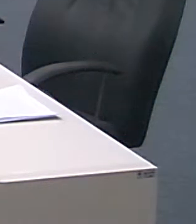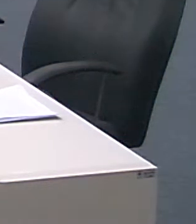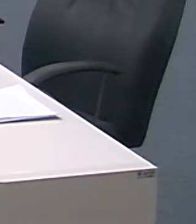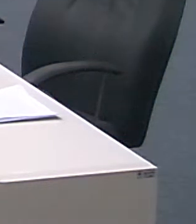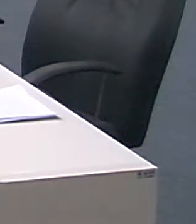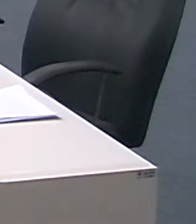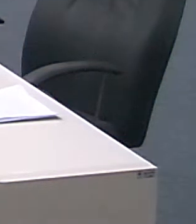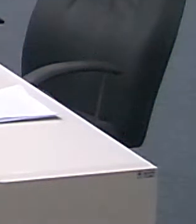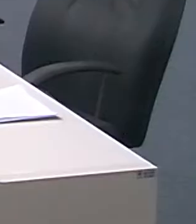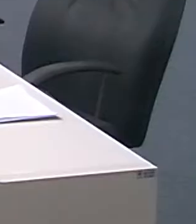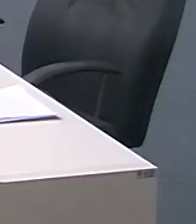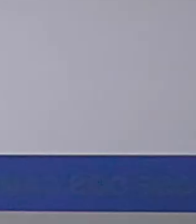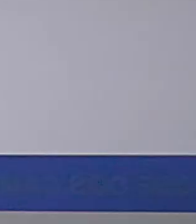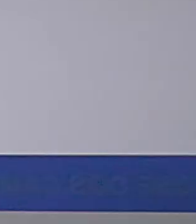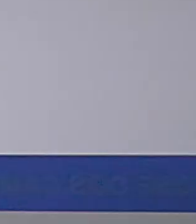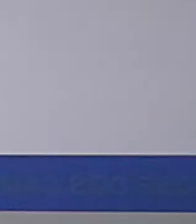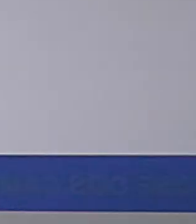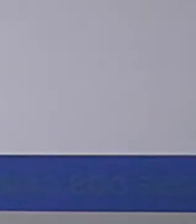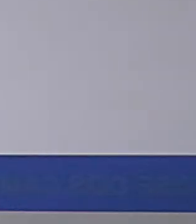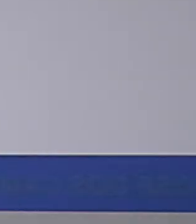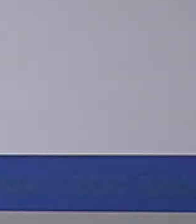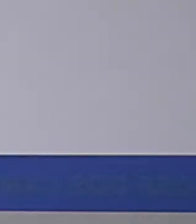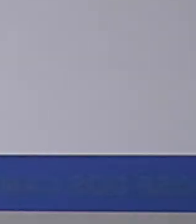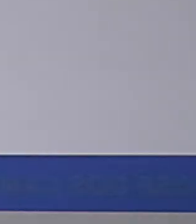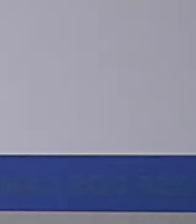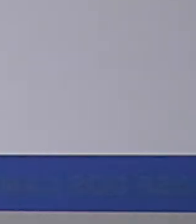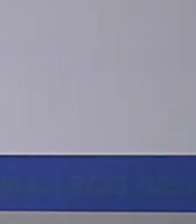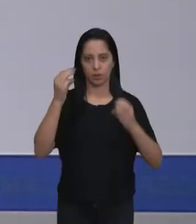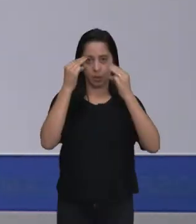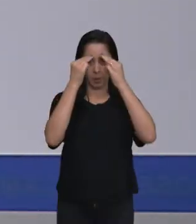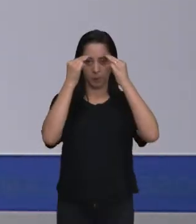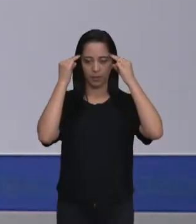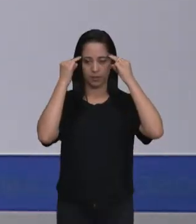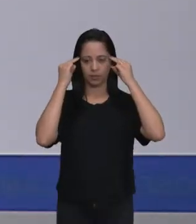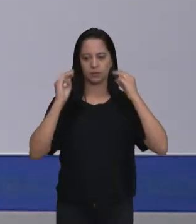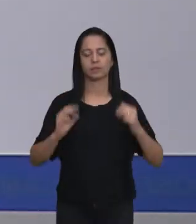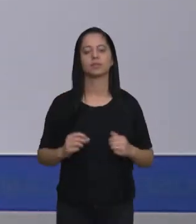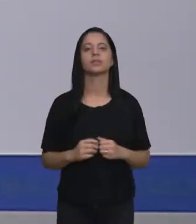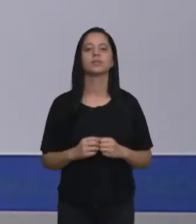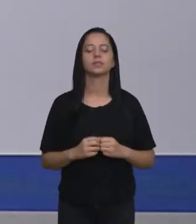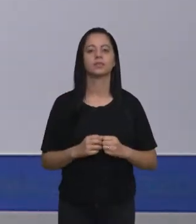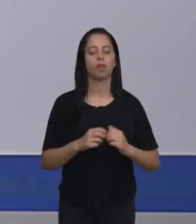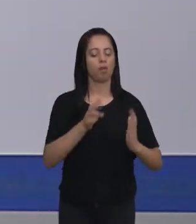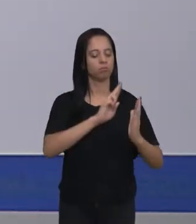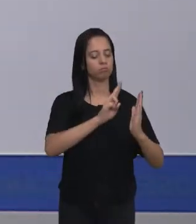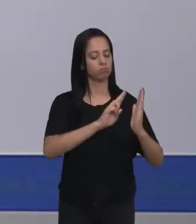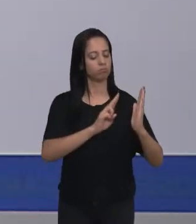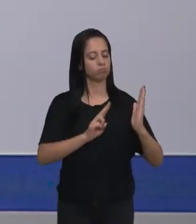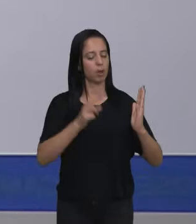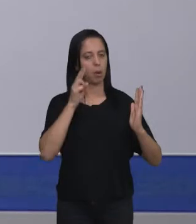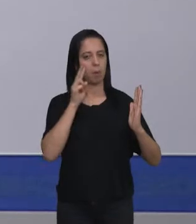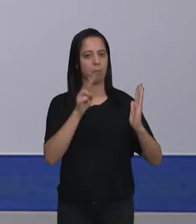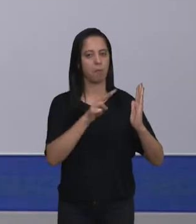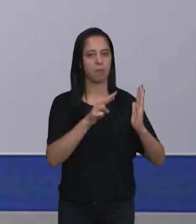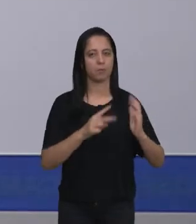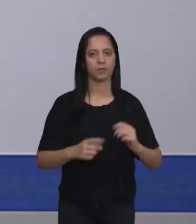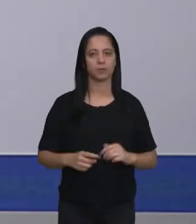Convoco o secretário vereador Marcelo Garcia para fazer verificação de presença.